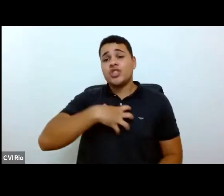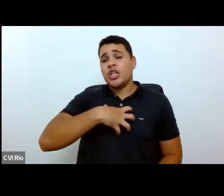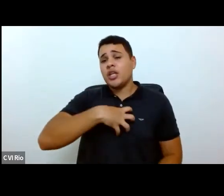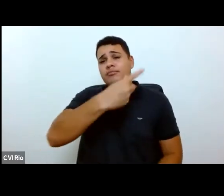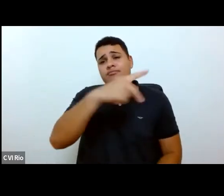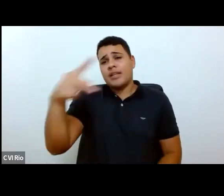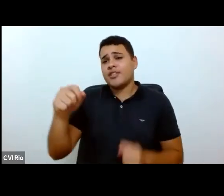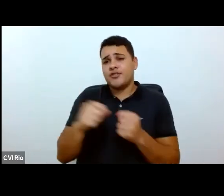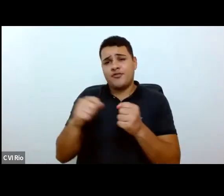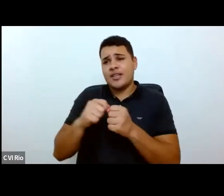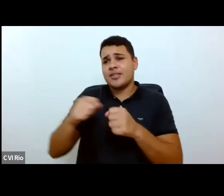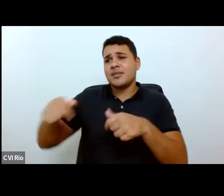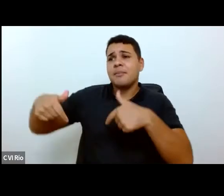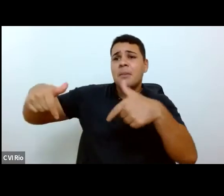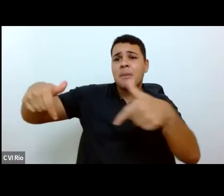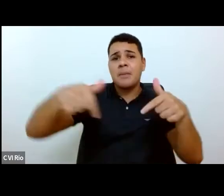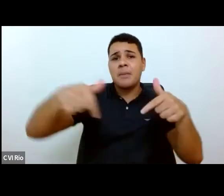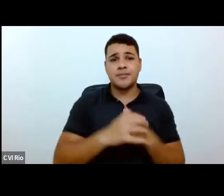falei.